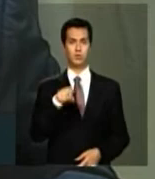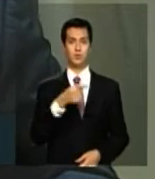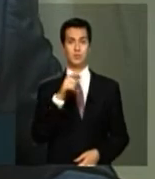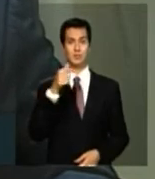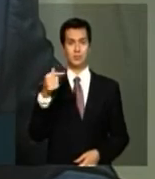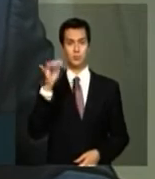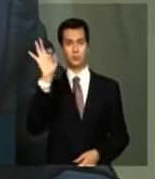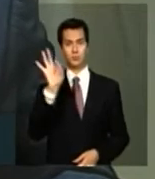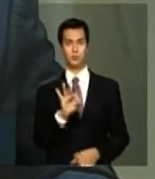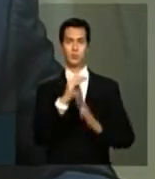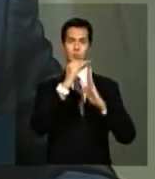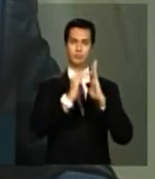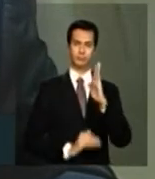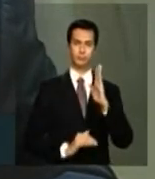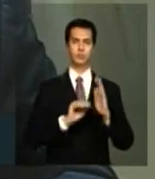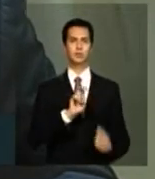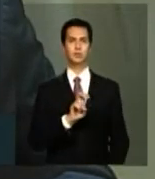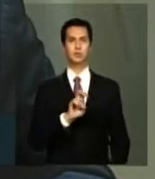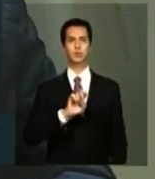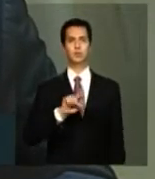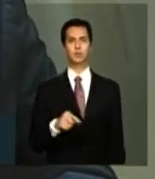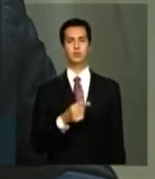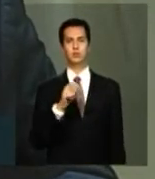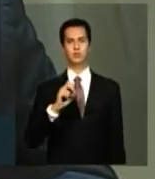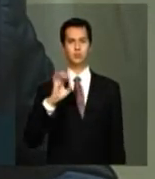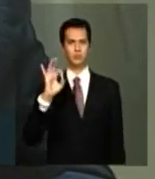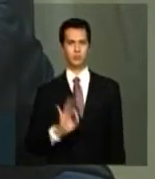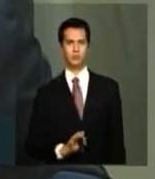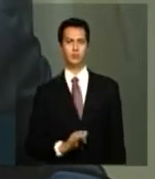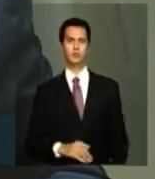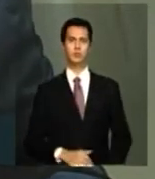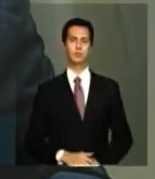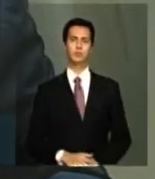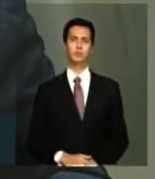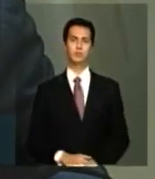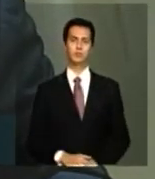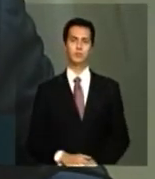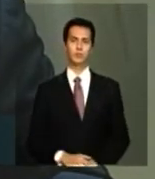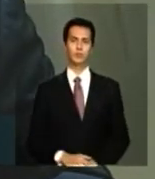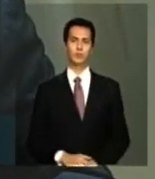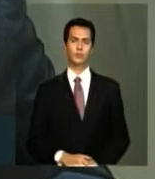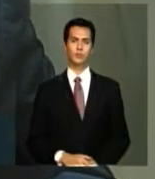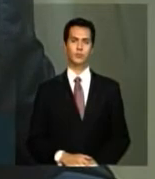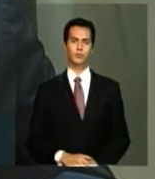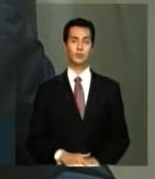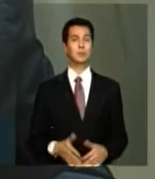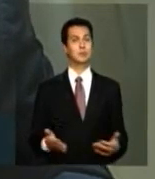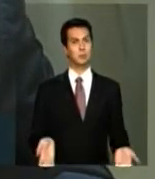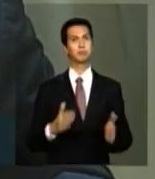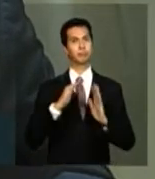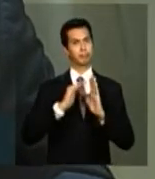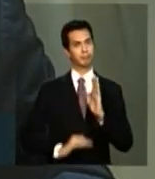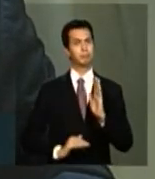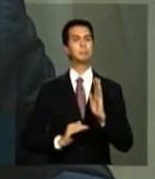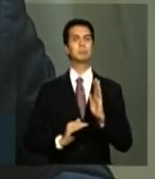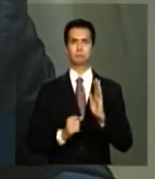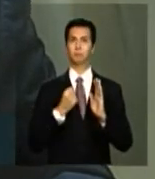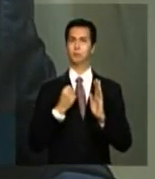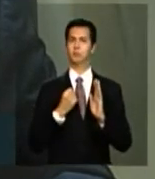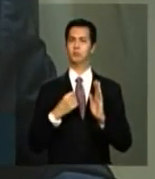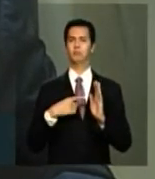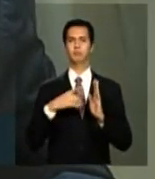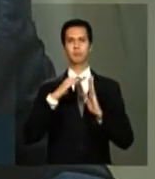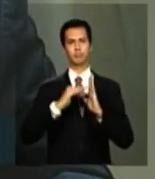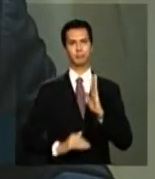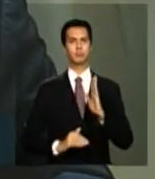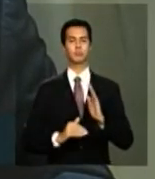7,7 para 5,5 portanto uma taa bastante reduzida se nós